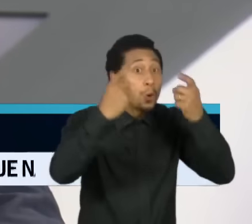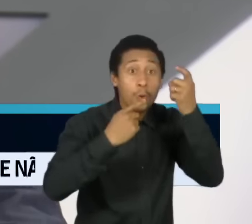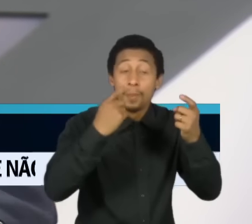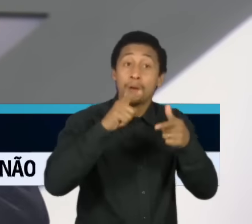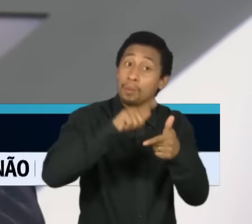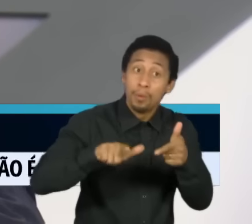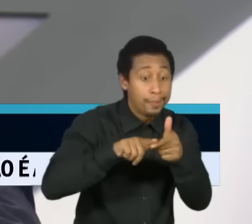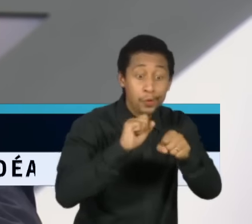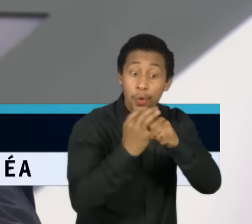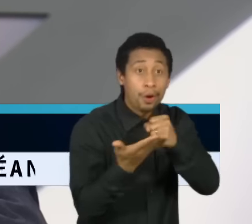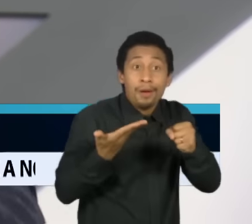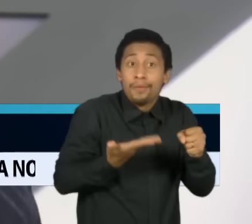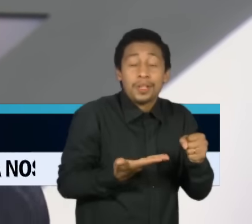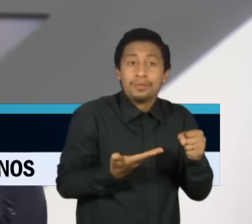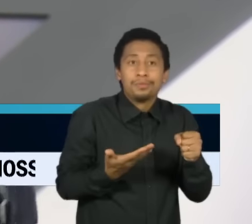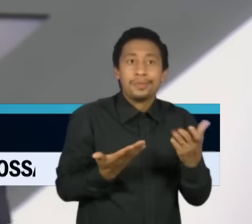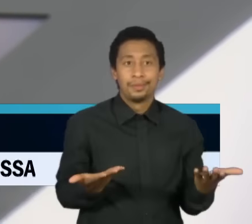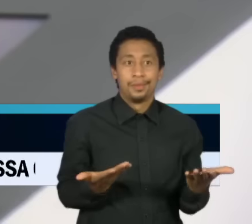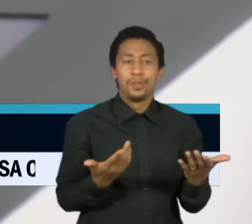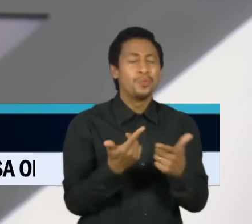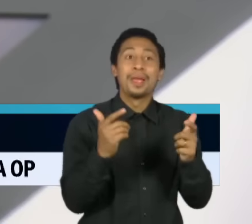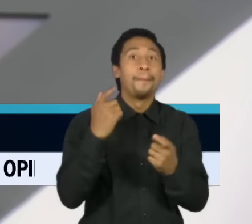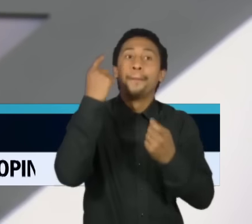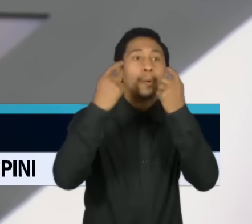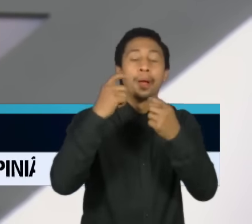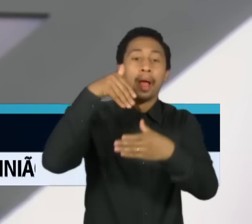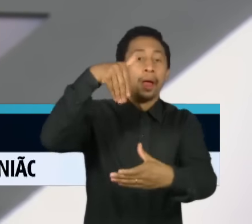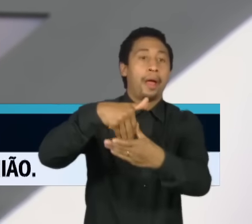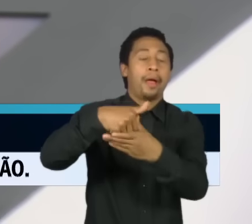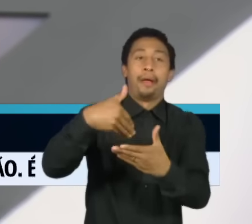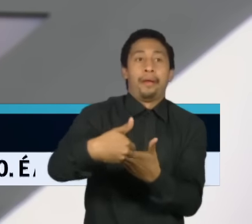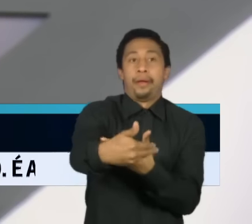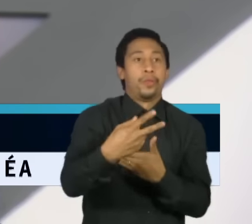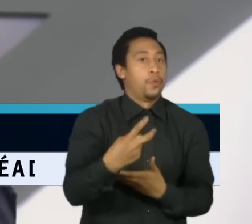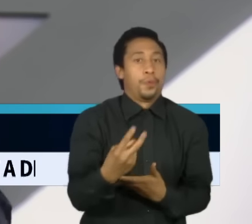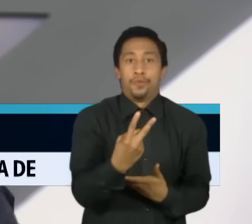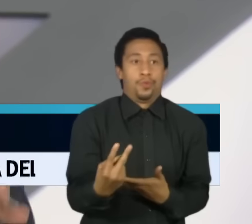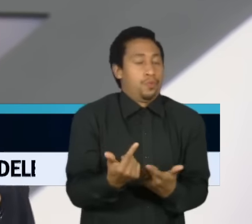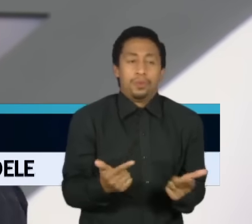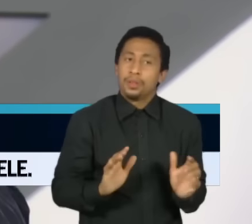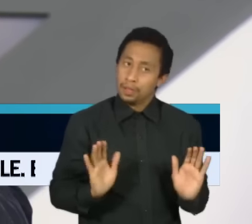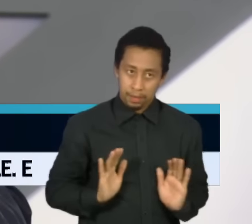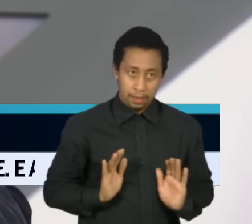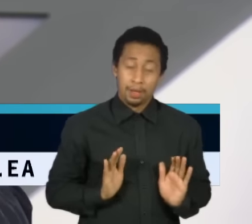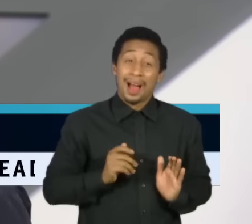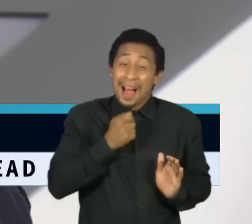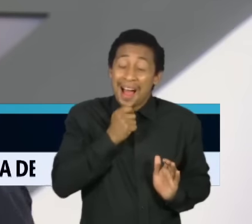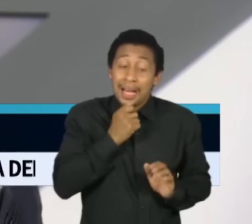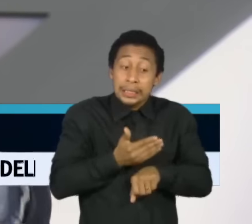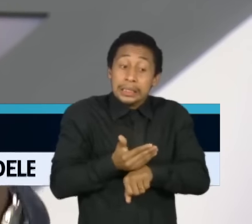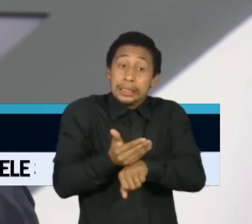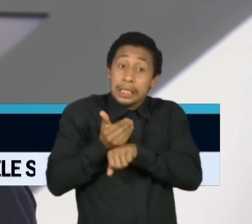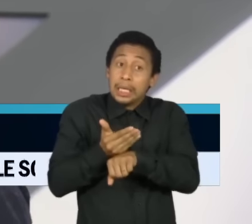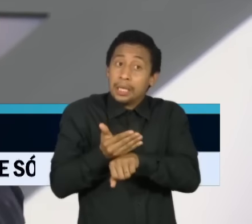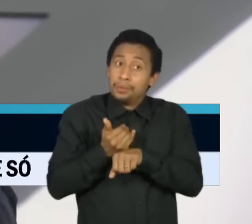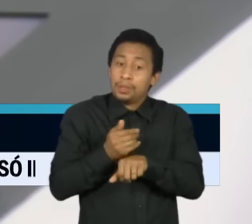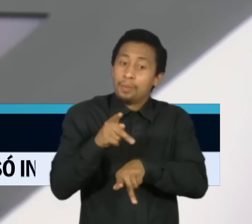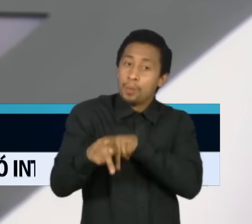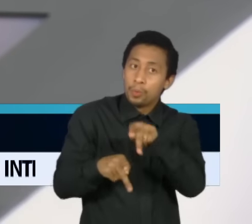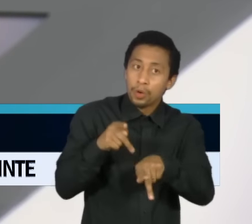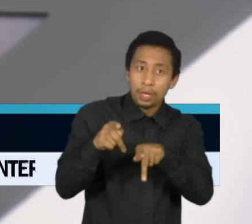nesse ano terrível, né? E como é que a gente pensa 2022. Então, eu acho que é muito cedo para as pessoas terem uma